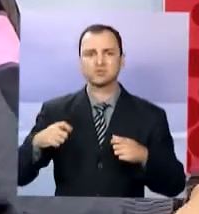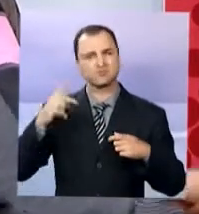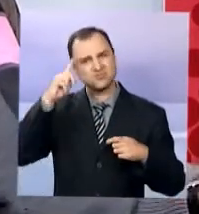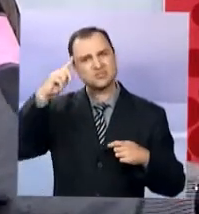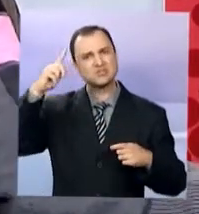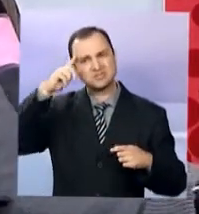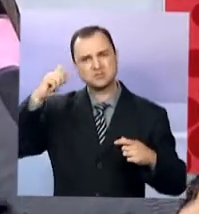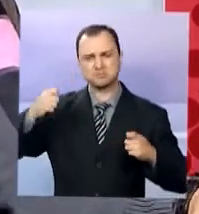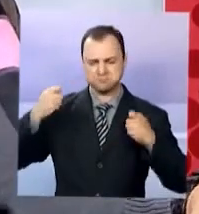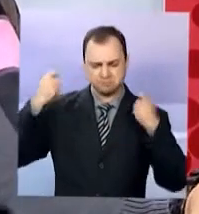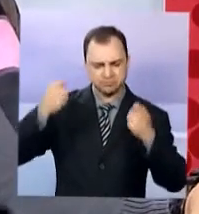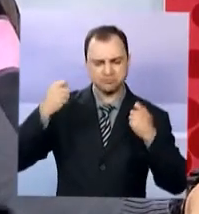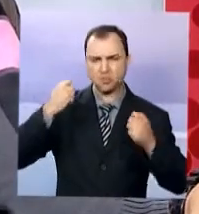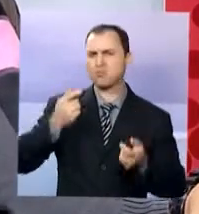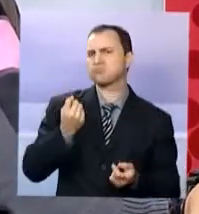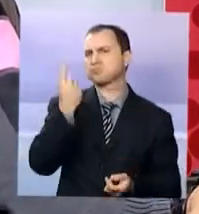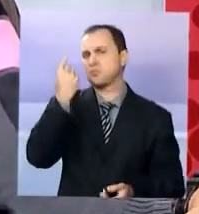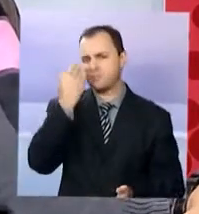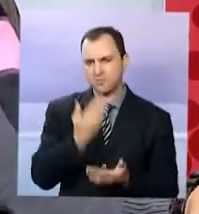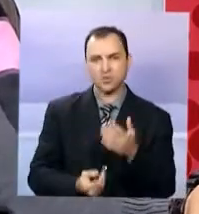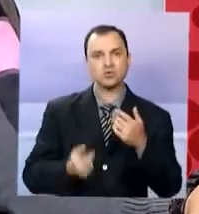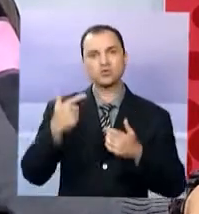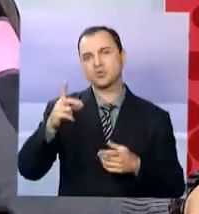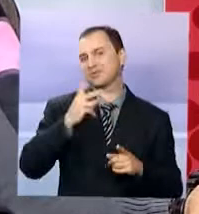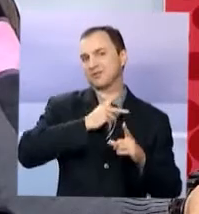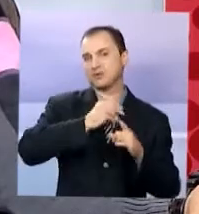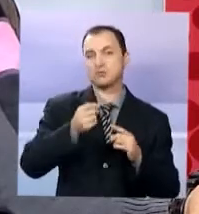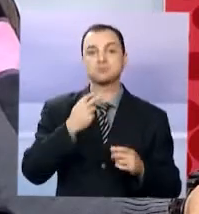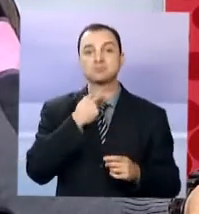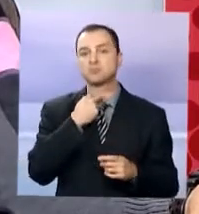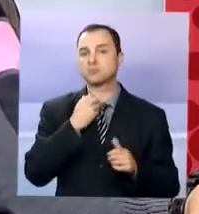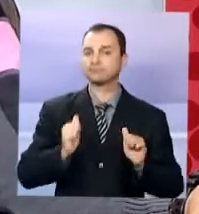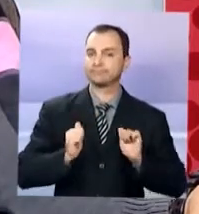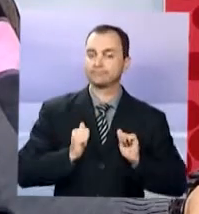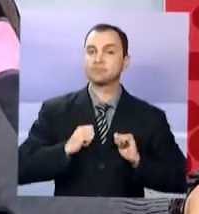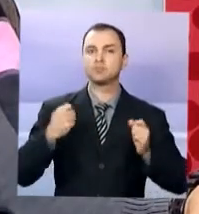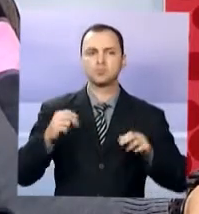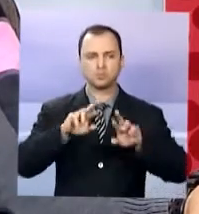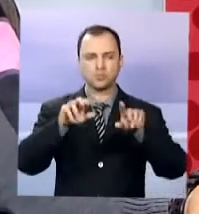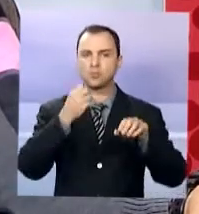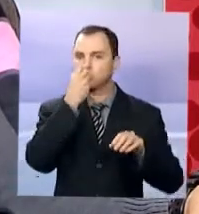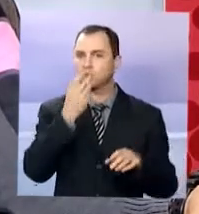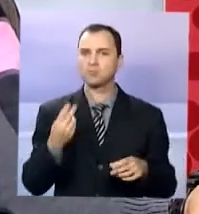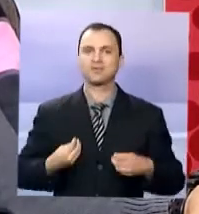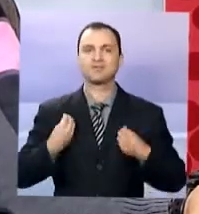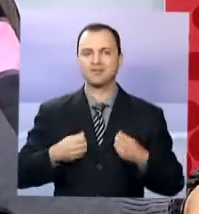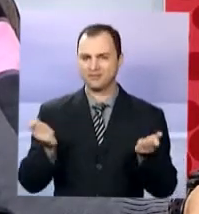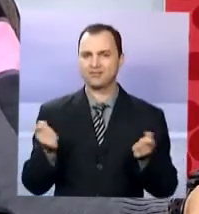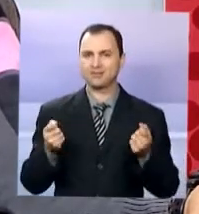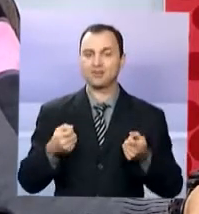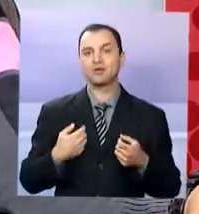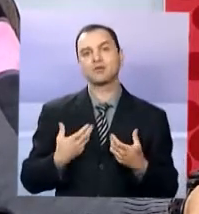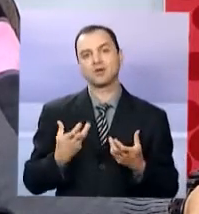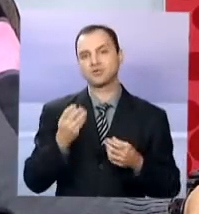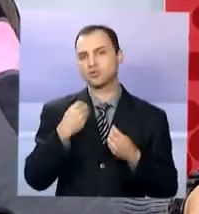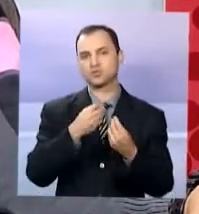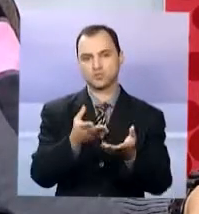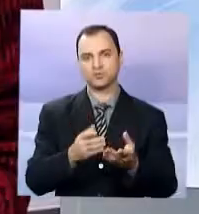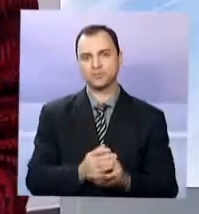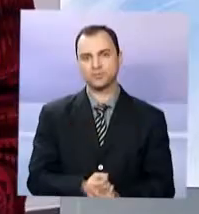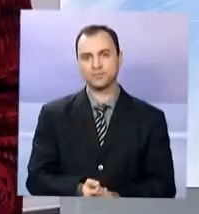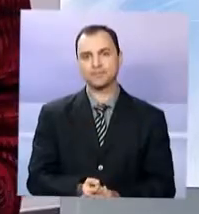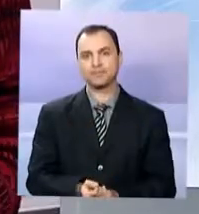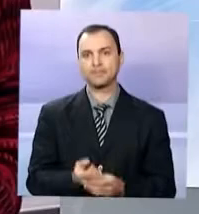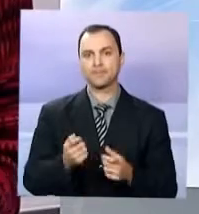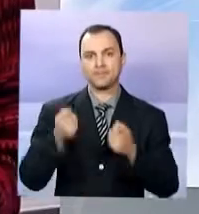batalha todo dia um dia a gente perde o dia a gente a gente não pode ficar esperando não tem muita coisa boa para ser vivida aí é o que eu espero para todo mundo